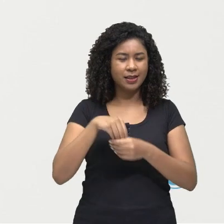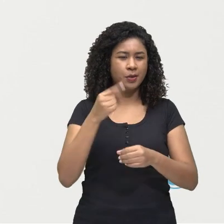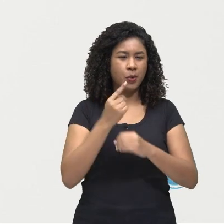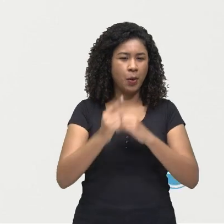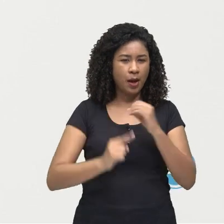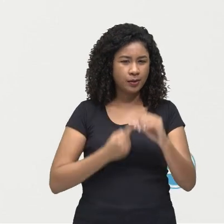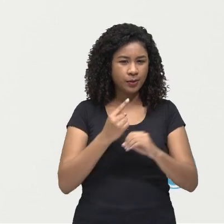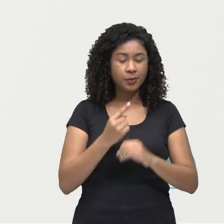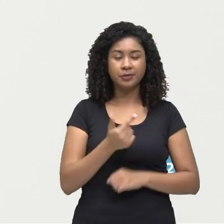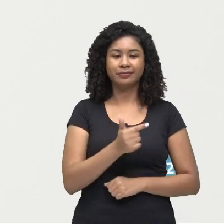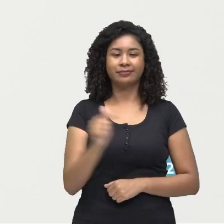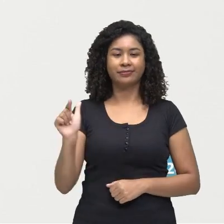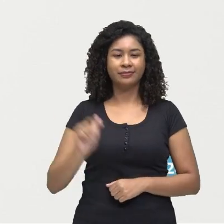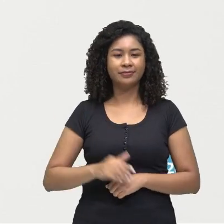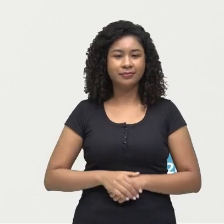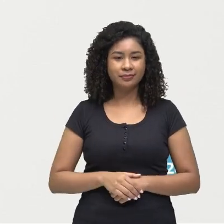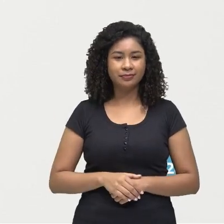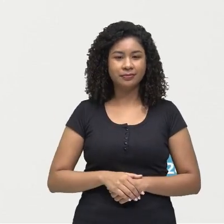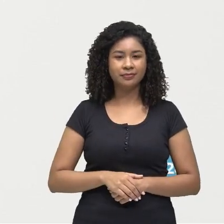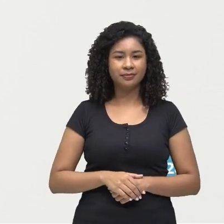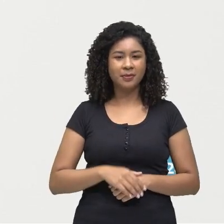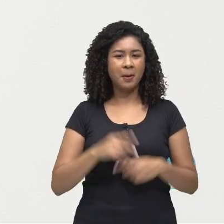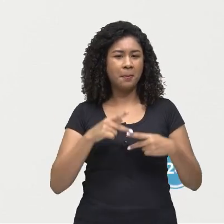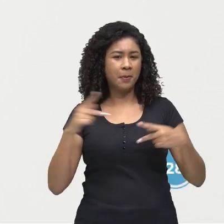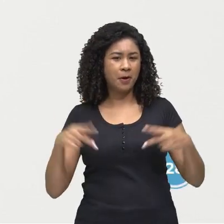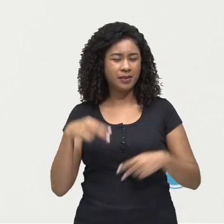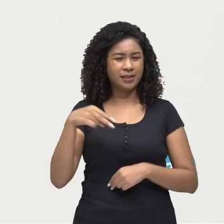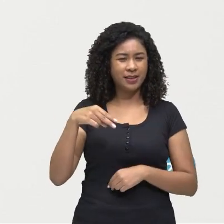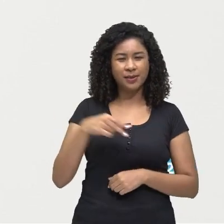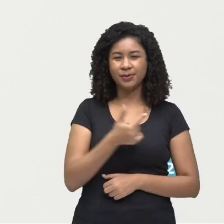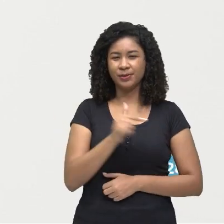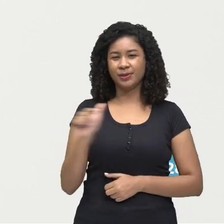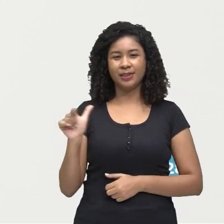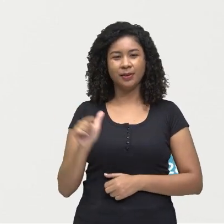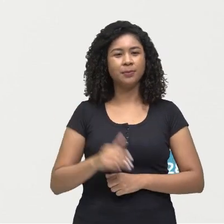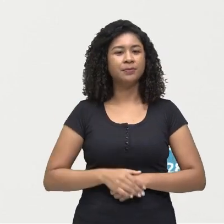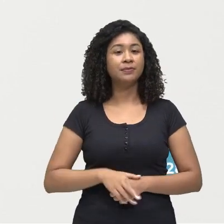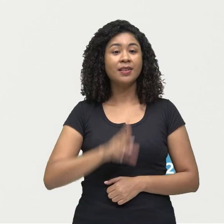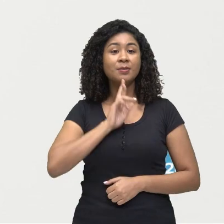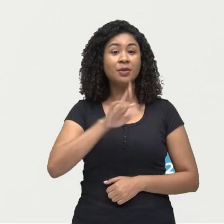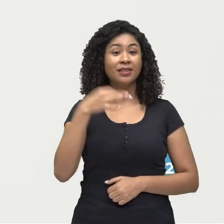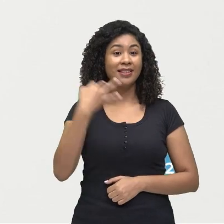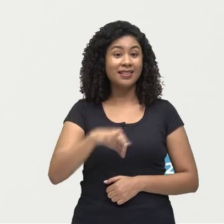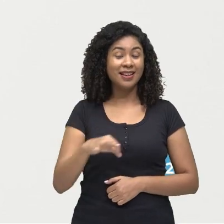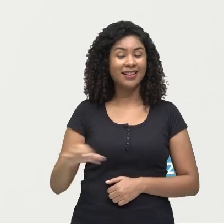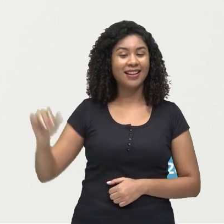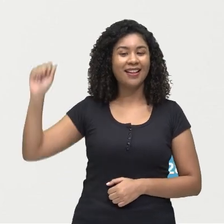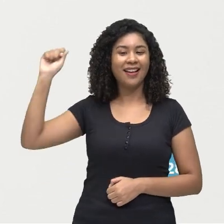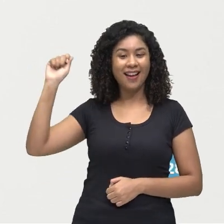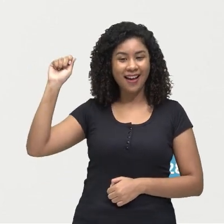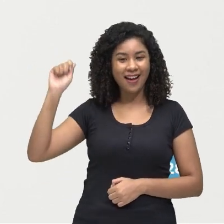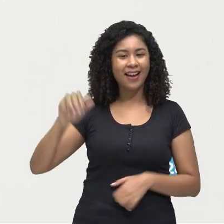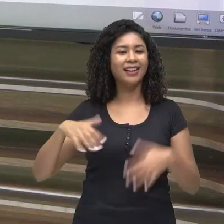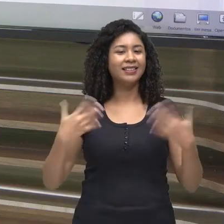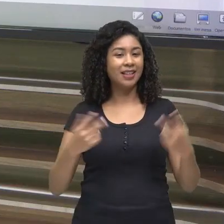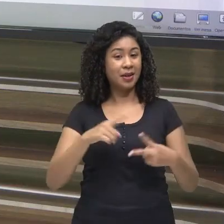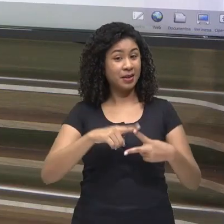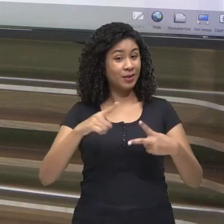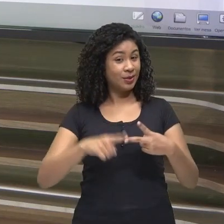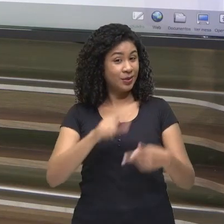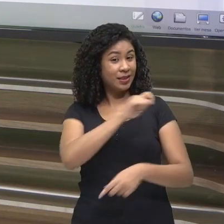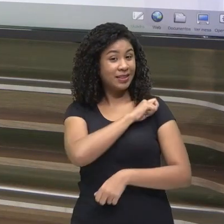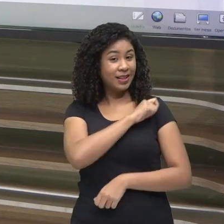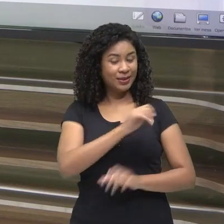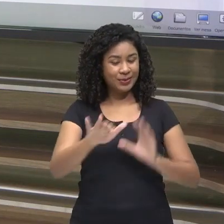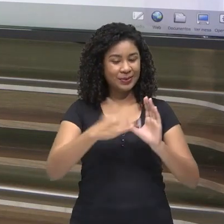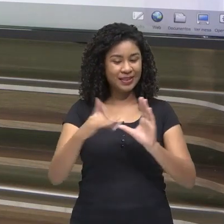núcleo. Contém prótons e nêutrons? Também é o núcleo, então a resposta é a letra A. Então, nossas alunas, tanto a Késia quanto a Ruth,